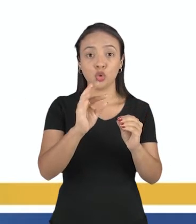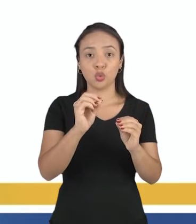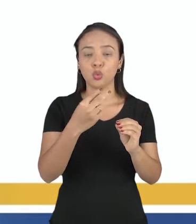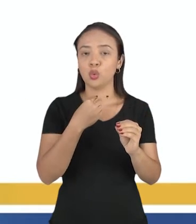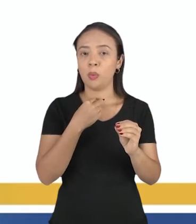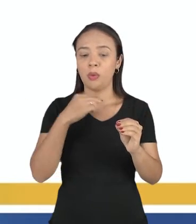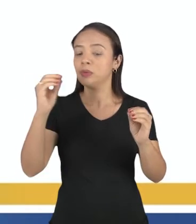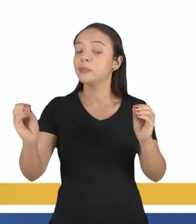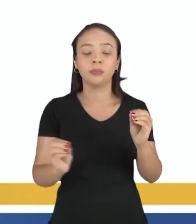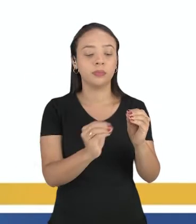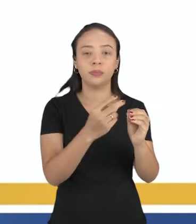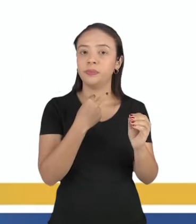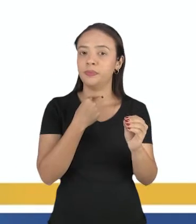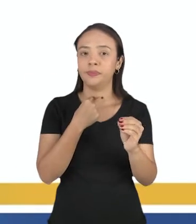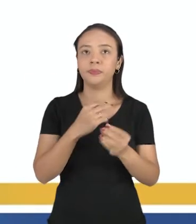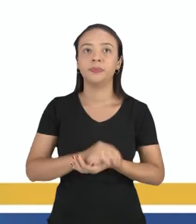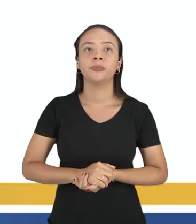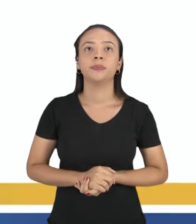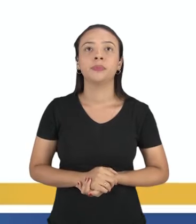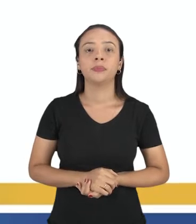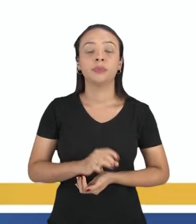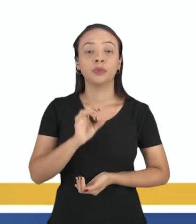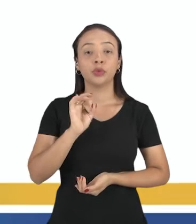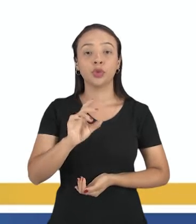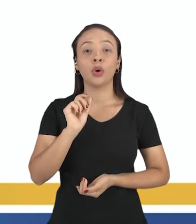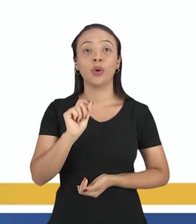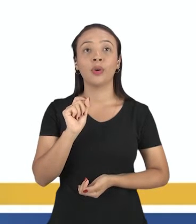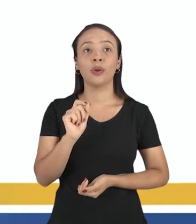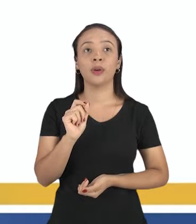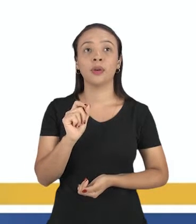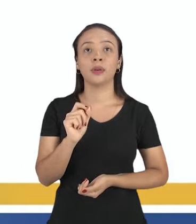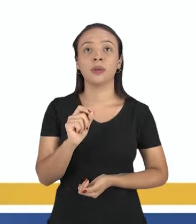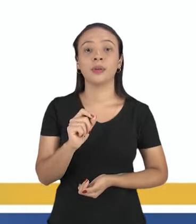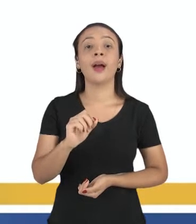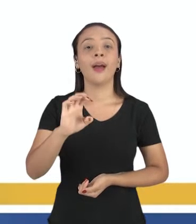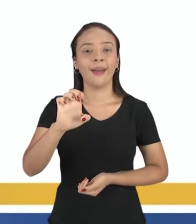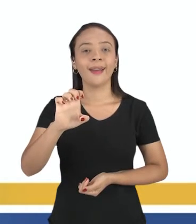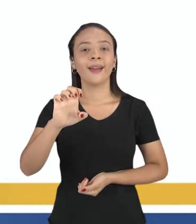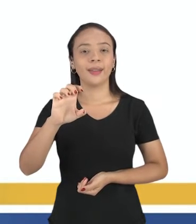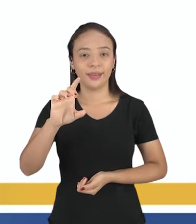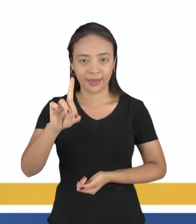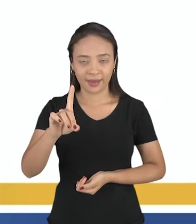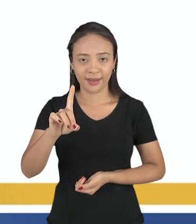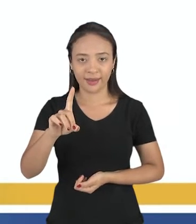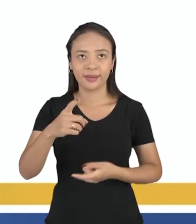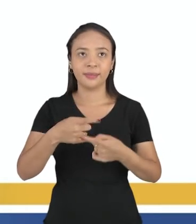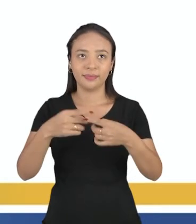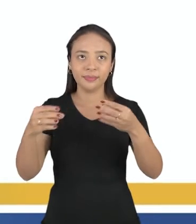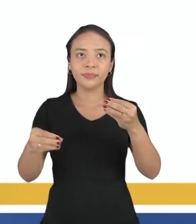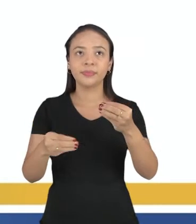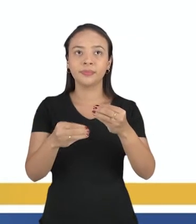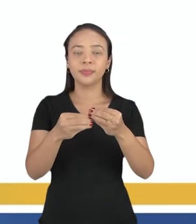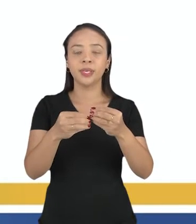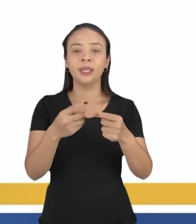bom? Ele vai com o ED, porque está na forma